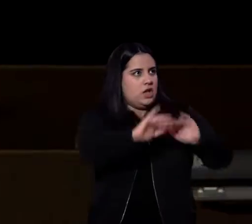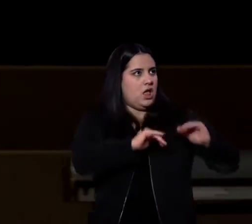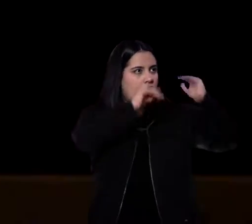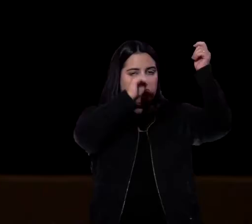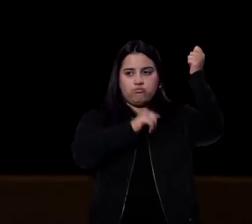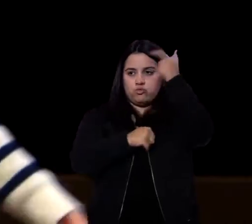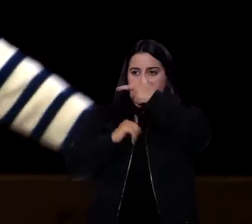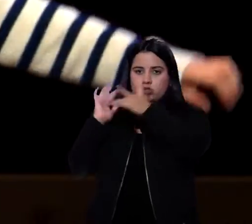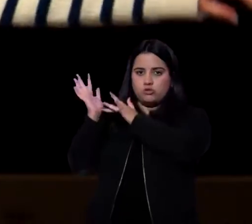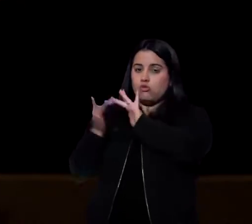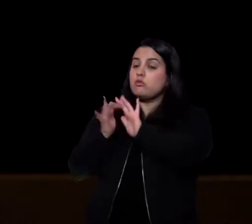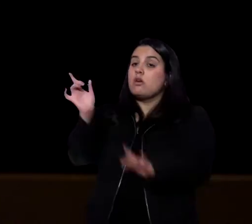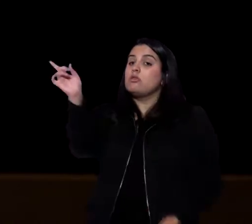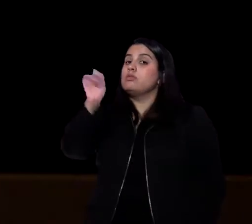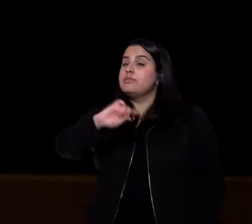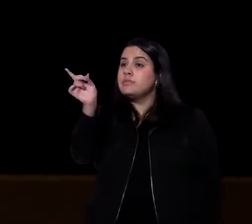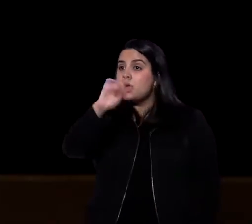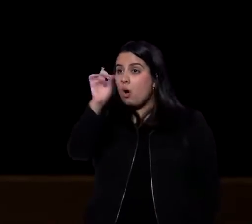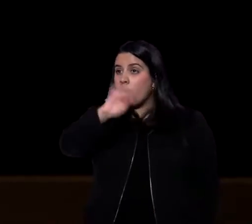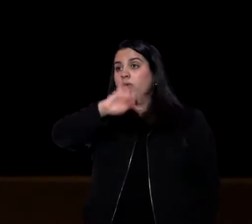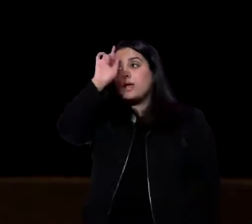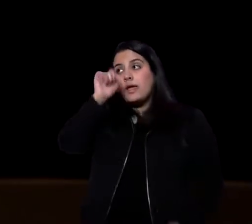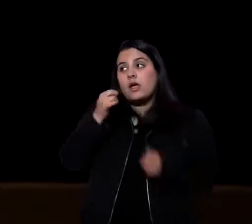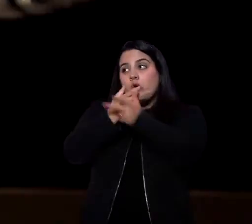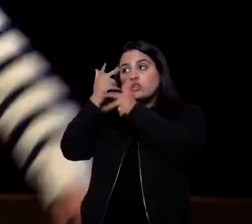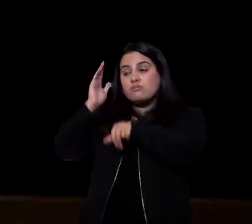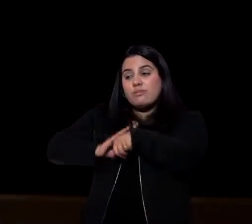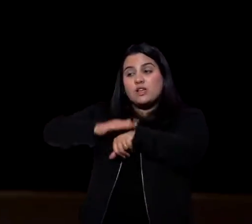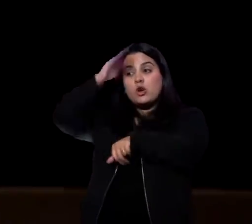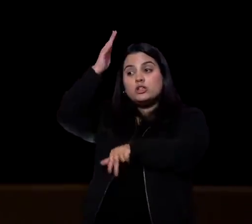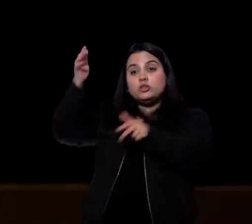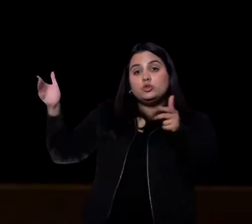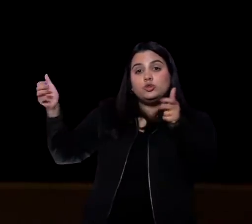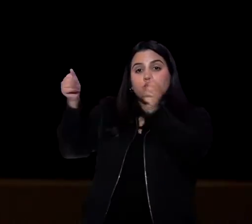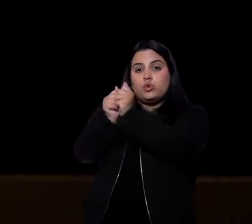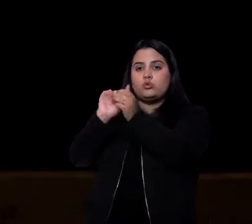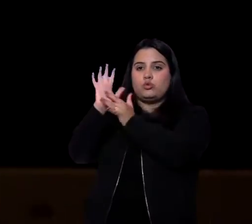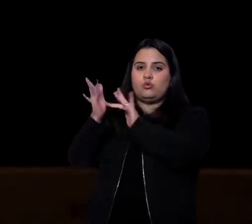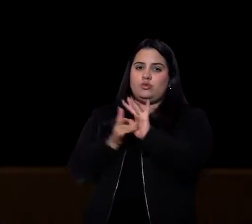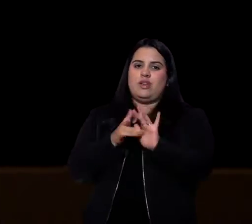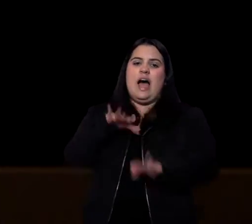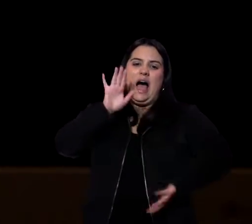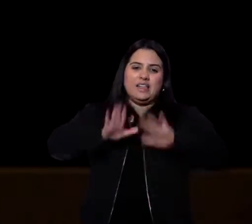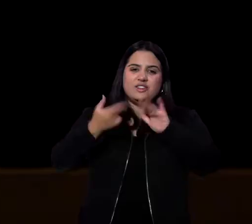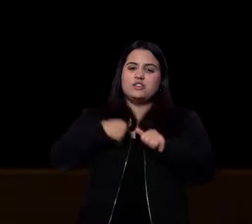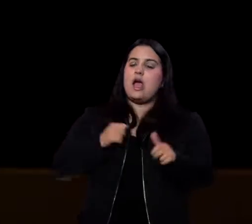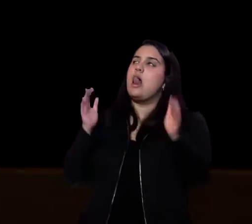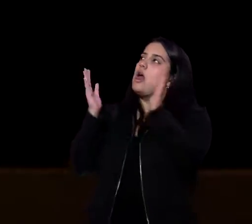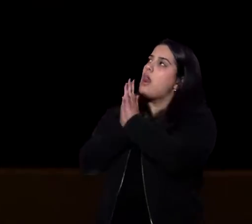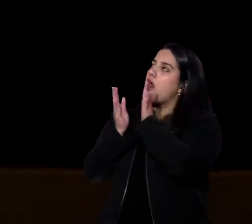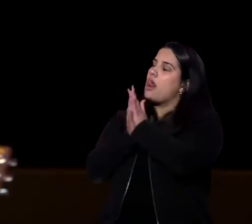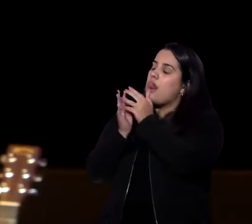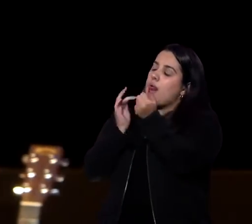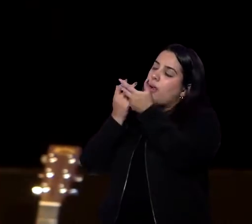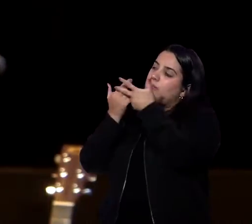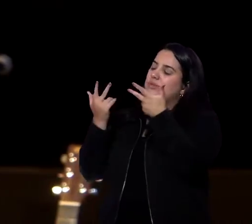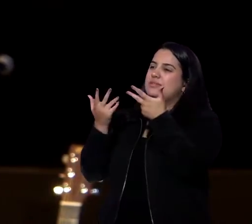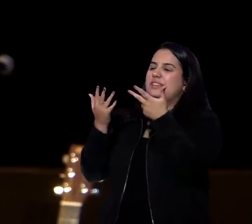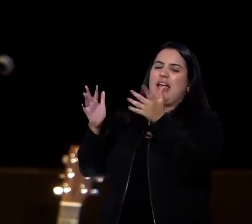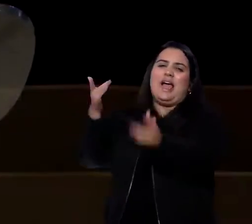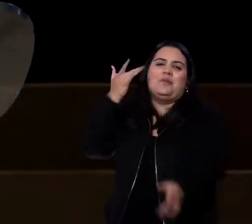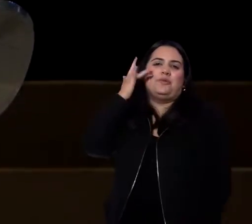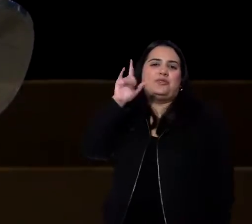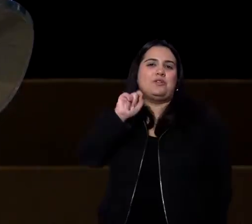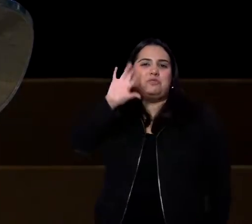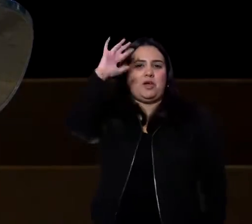orar por coisas que, tipo, cara, sei lá, assim, a gente viaja muito nas nossas orações. Mas, quando a